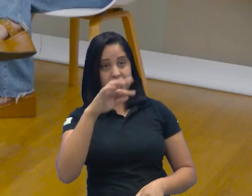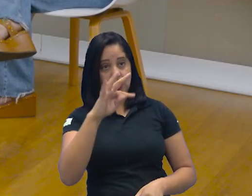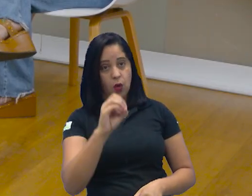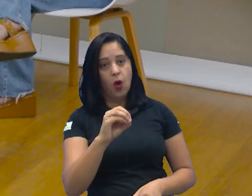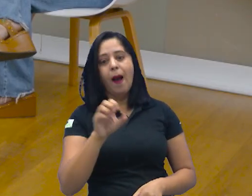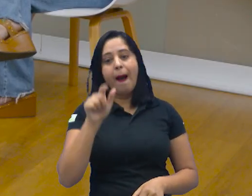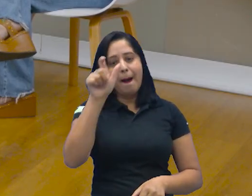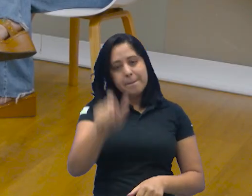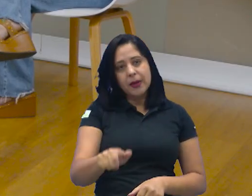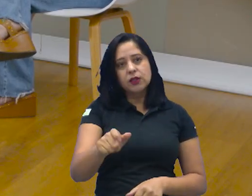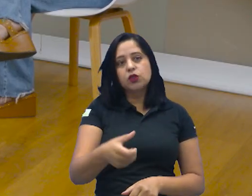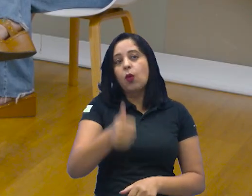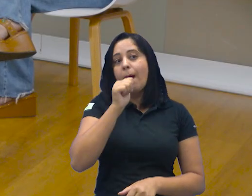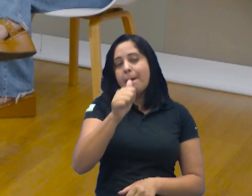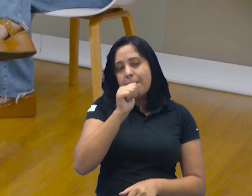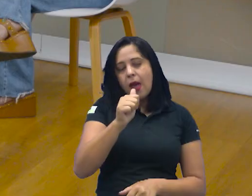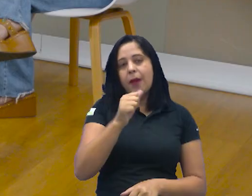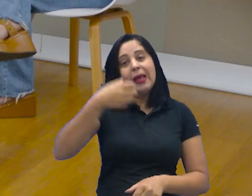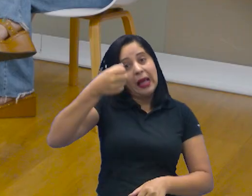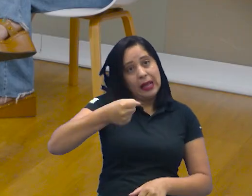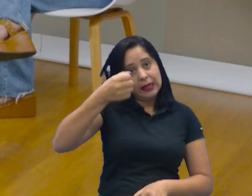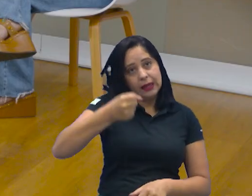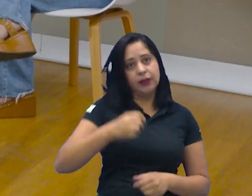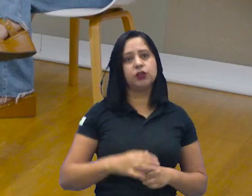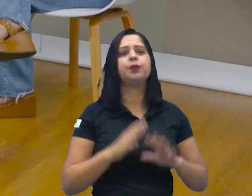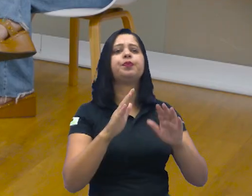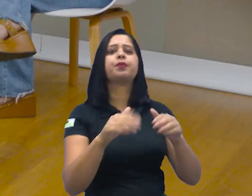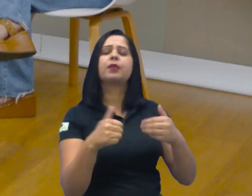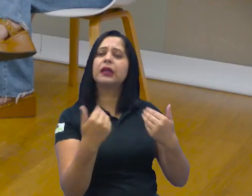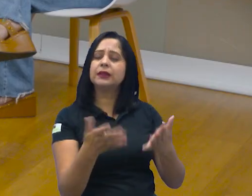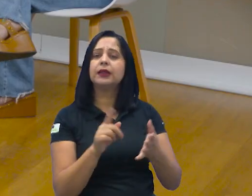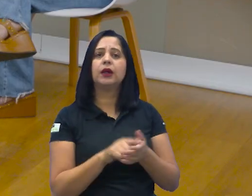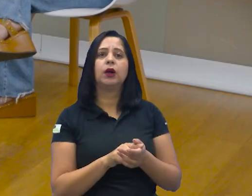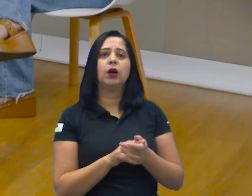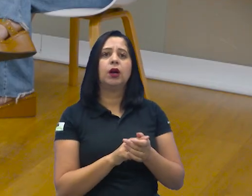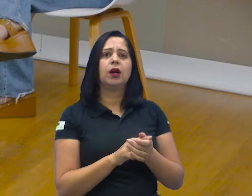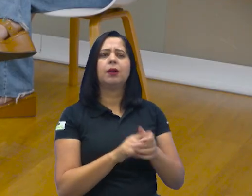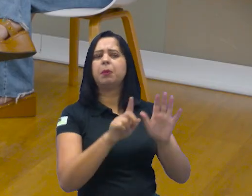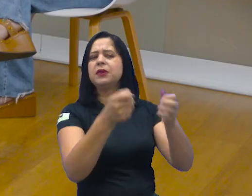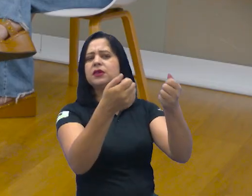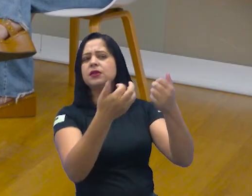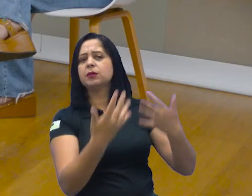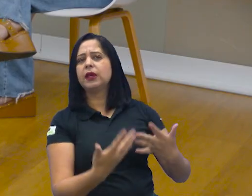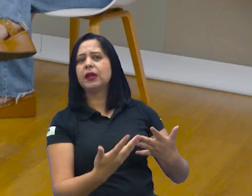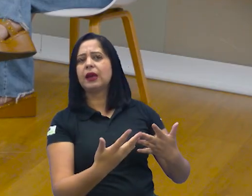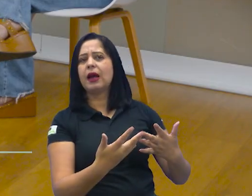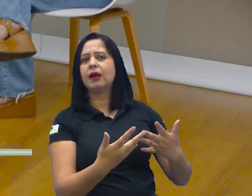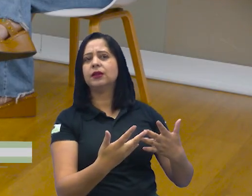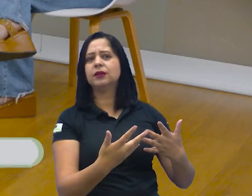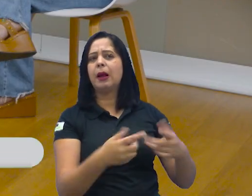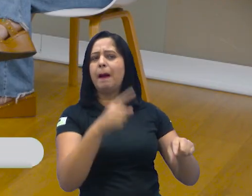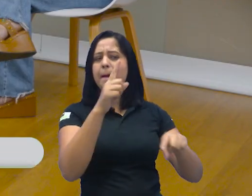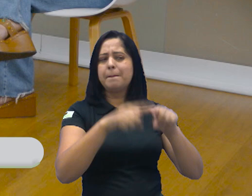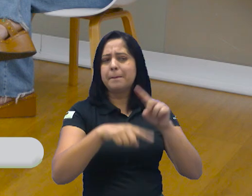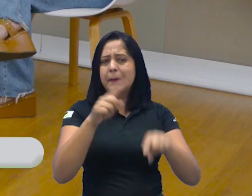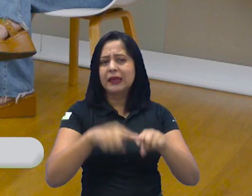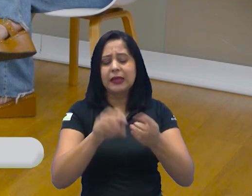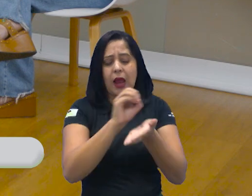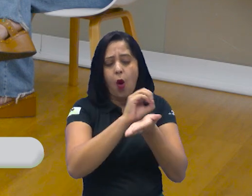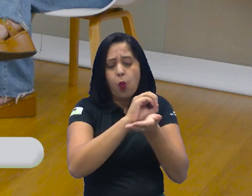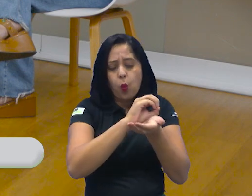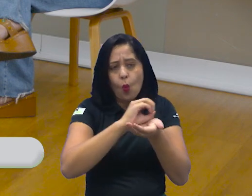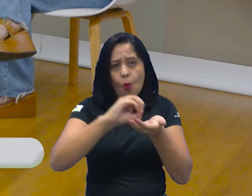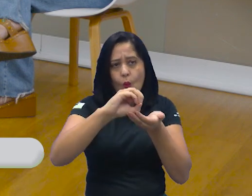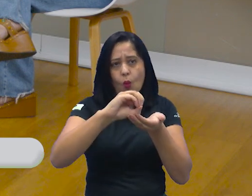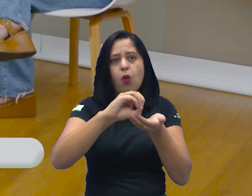dos produtos orgânicos, né? São aqueles produtos... Define melhor a produção de produtos orgânicos ou os produtos